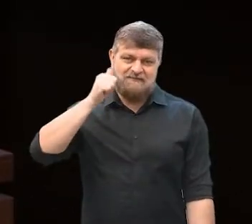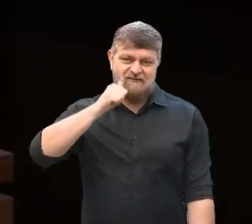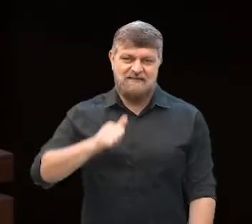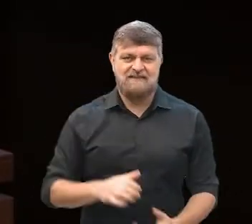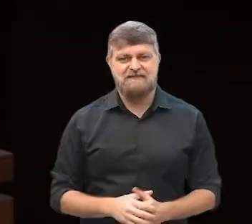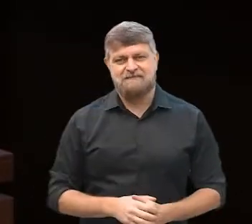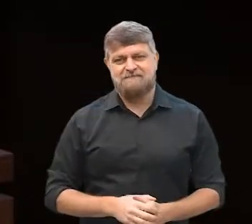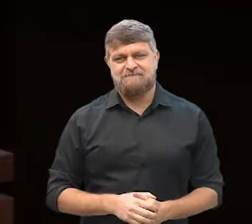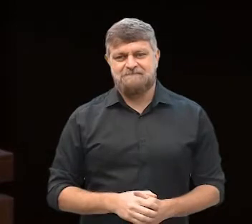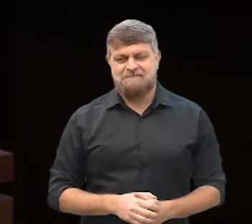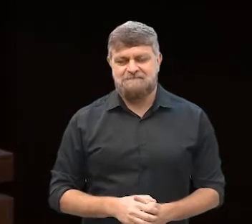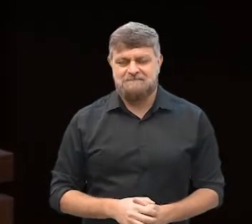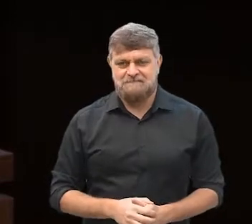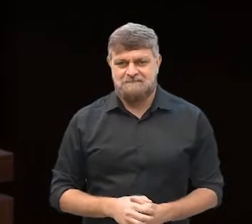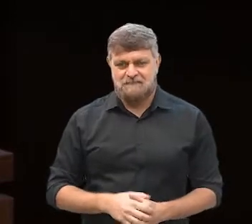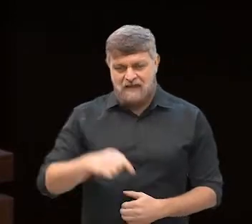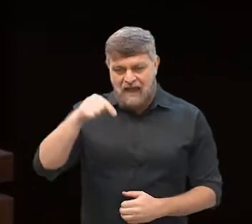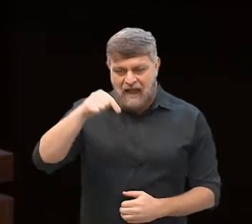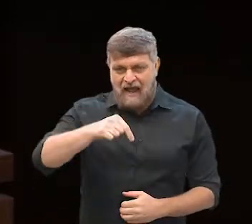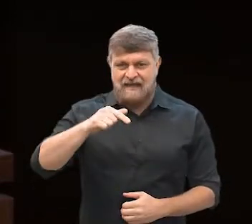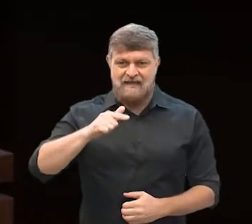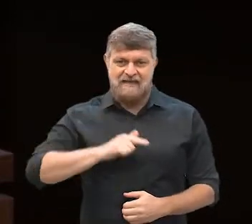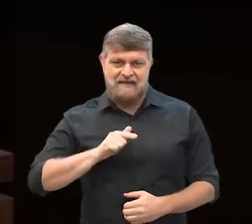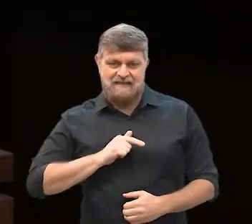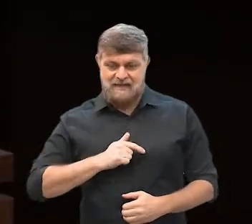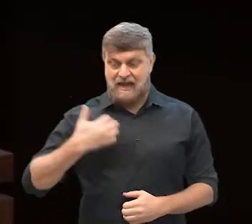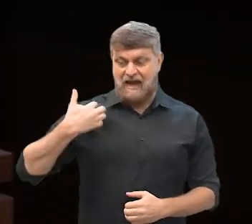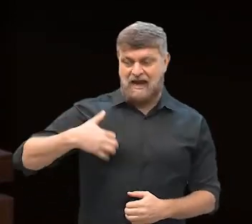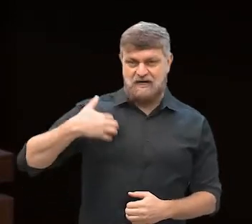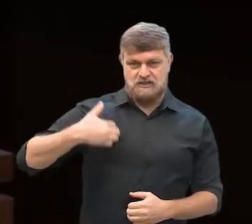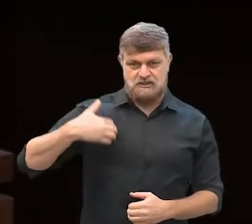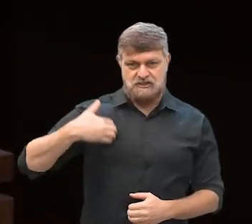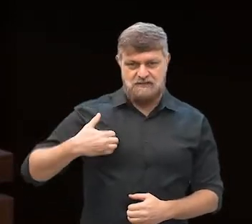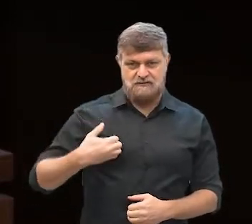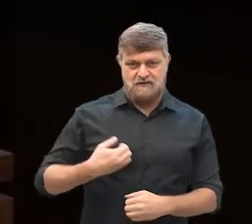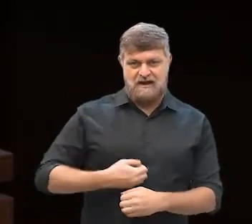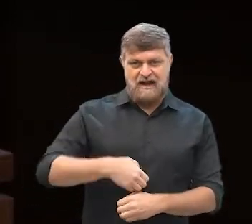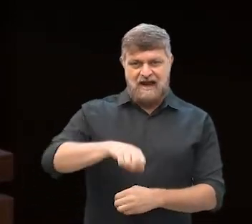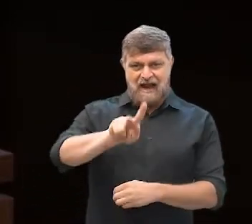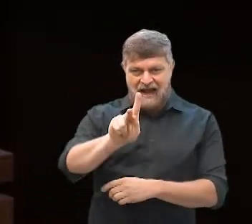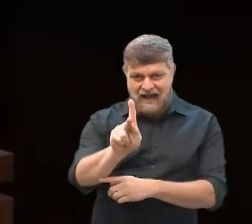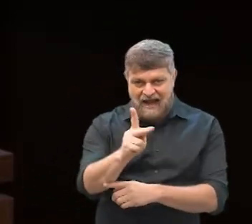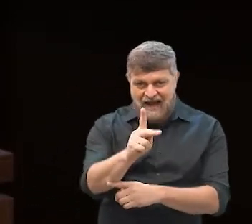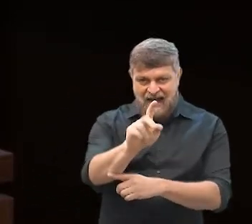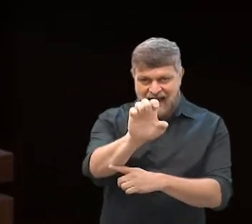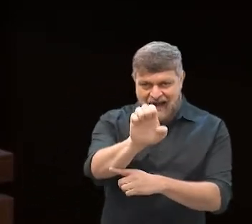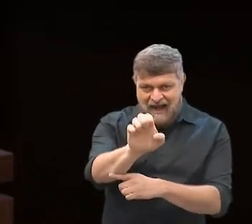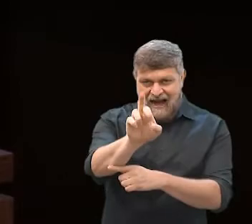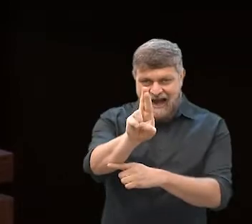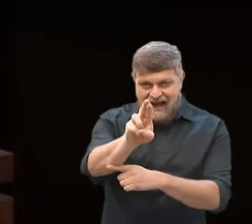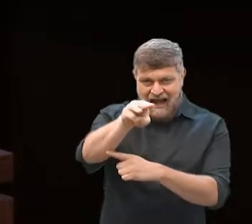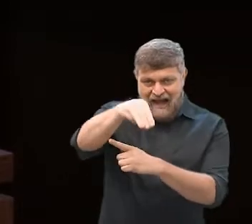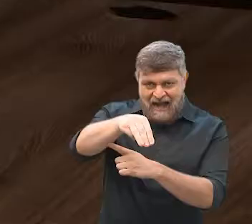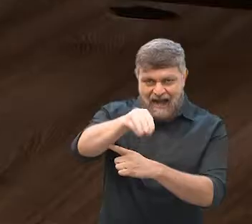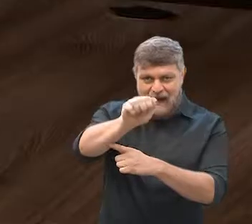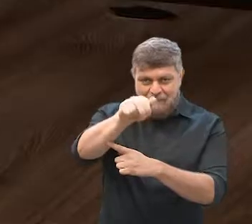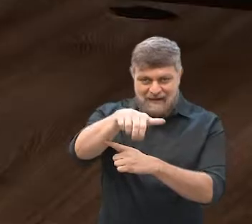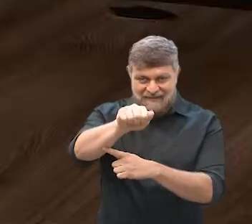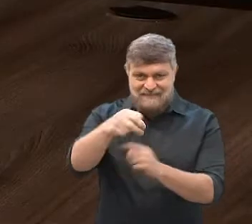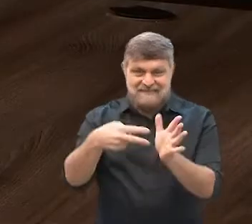Então, como aqui todo mundo chama os argentinos de los hermanos, então nós somos Las